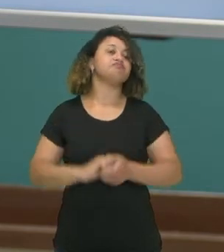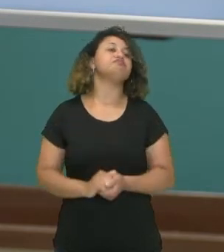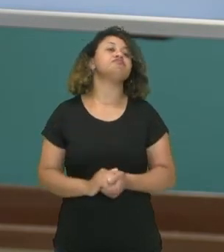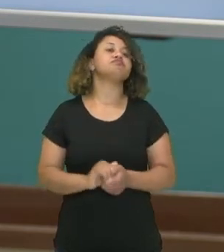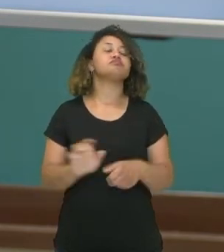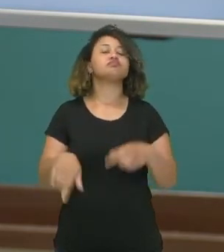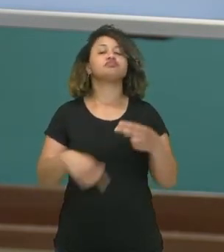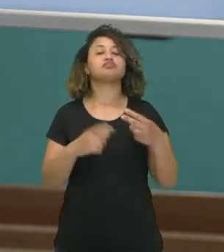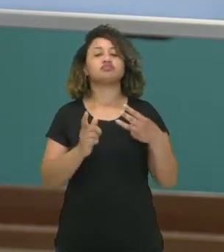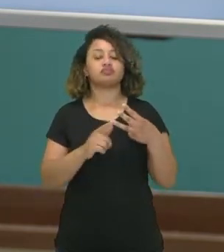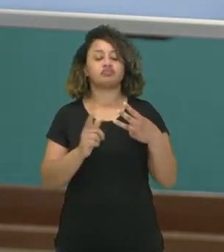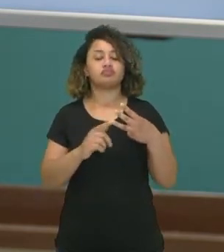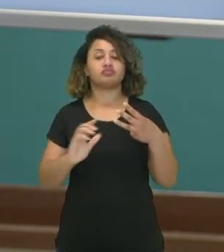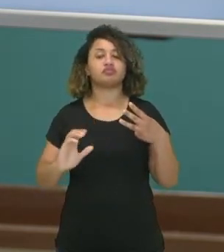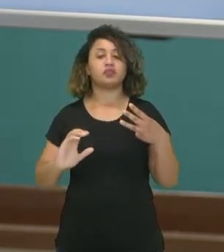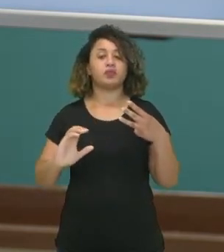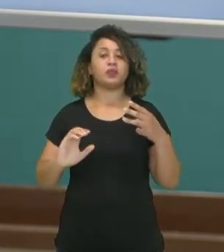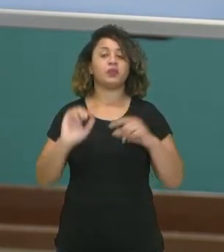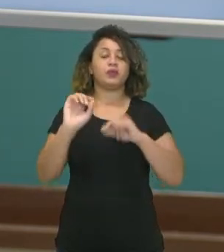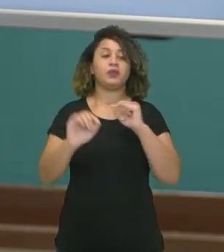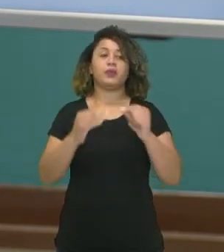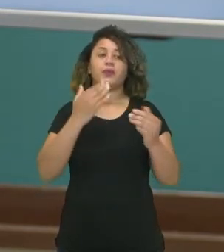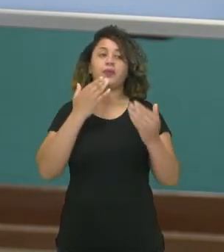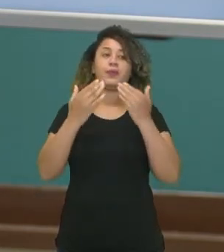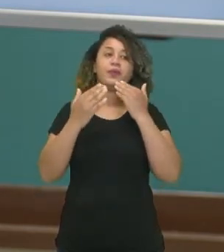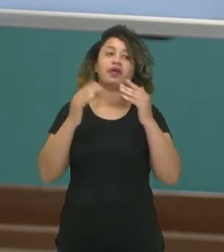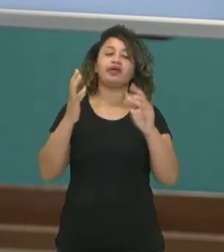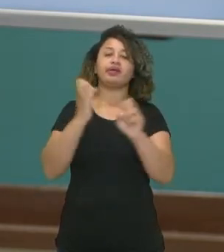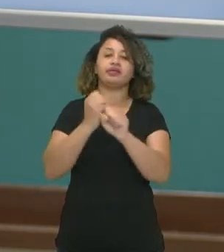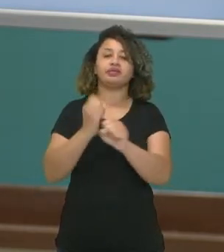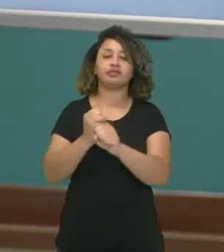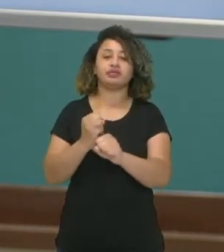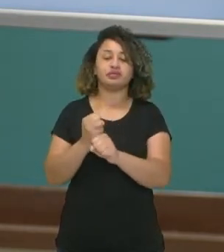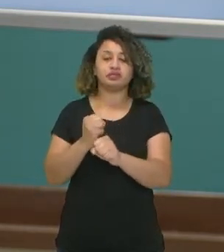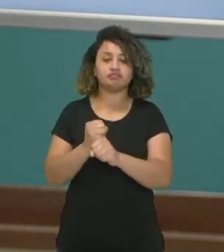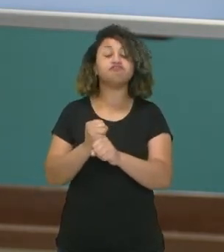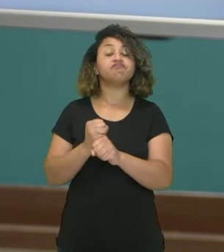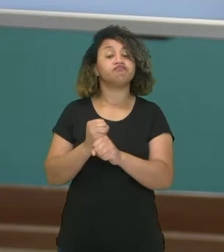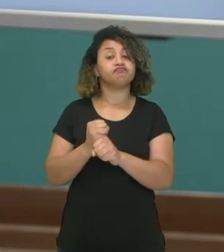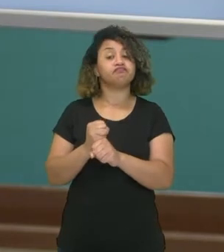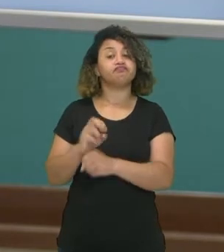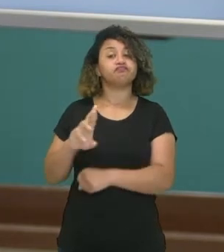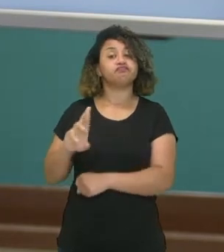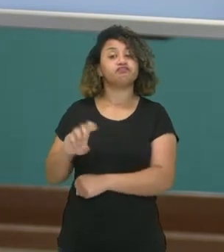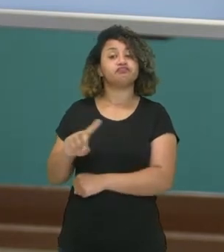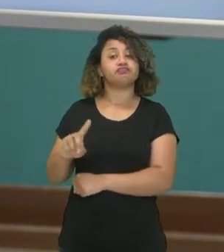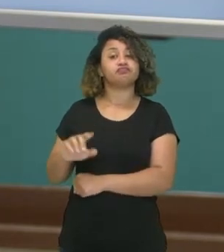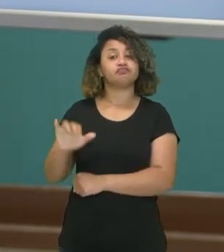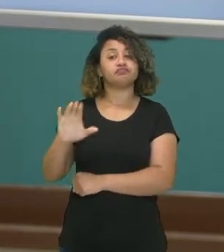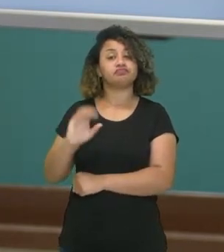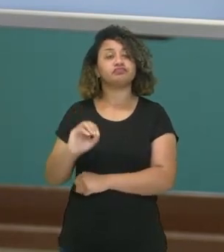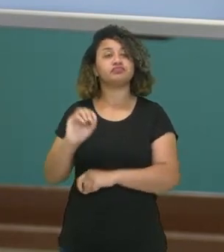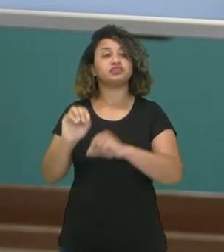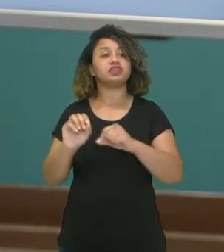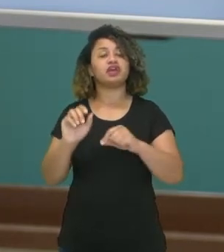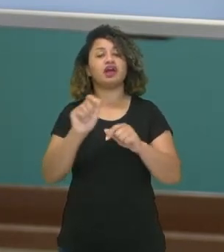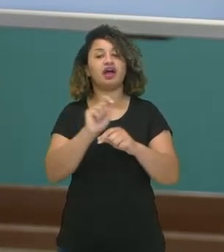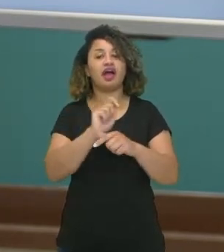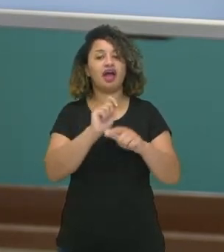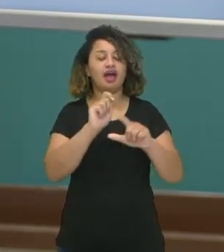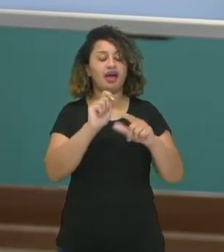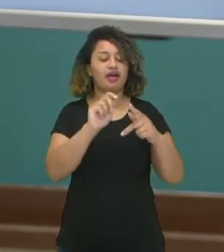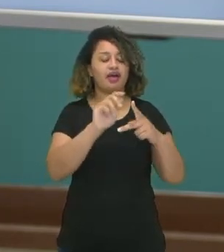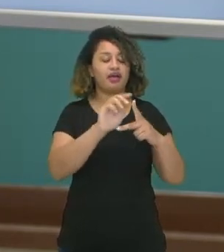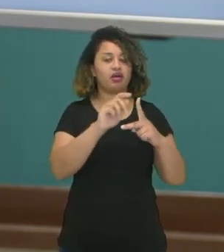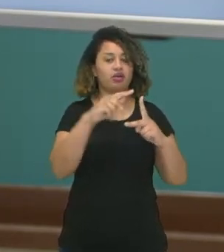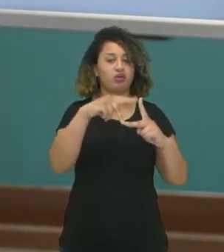último, na letra C, ele pede para calcularmos a razão da área do quadrado na figura 1